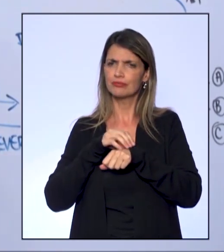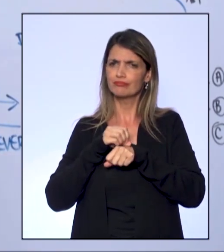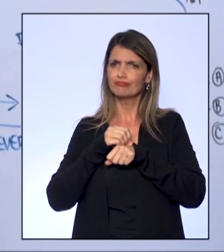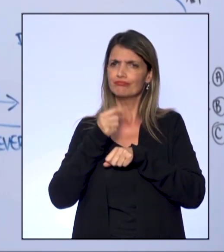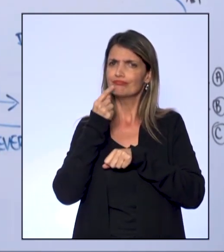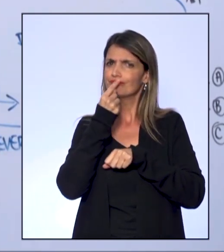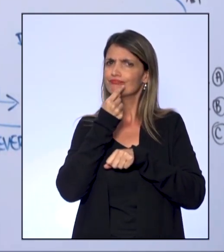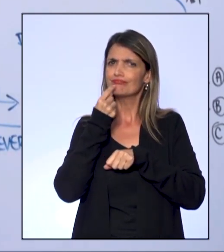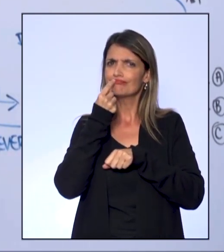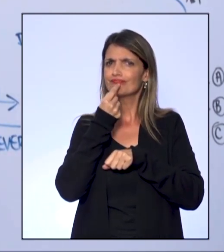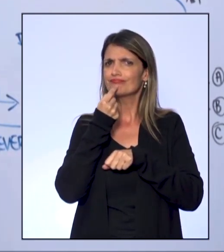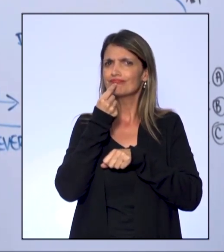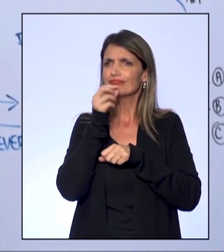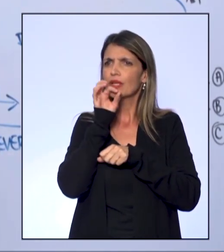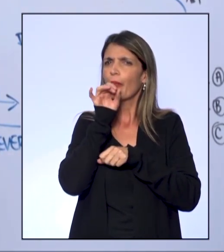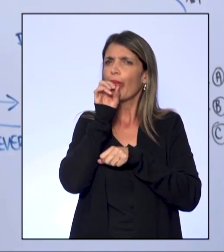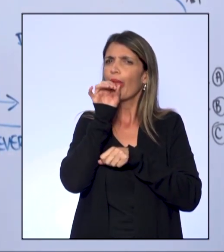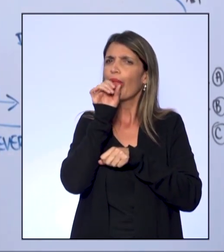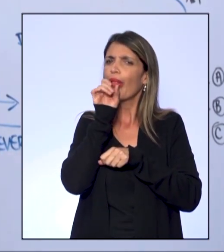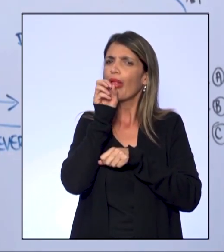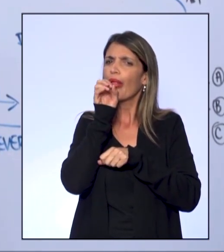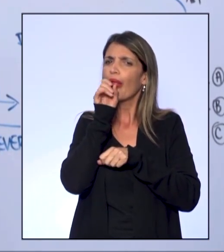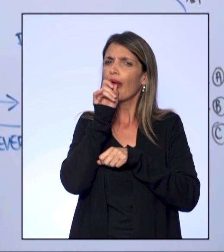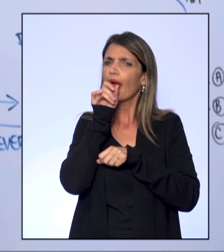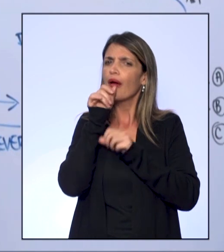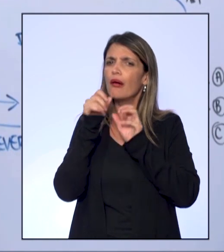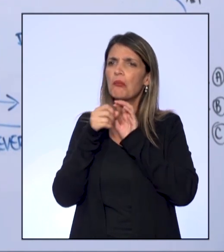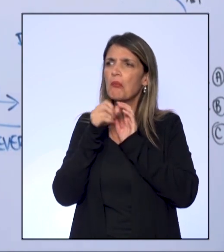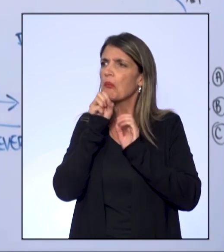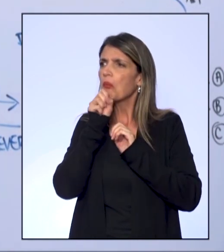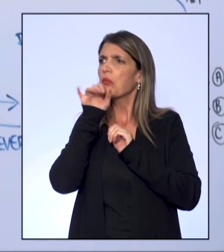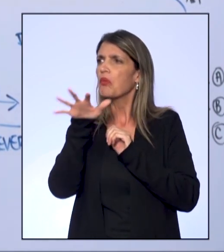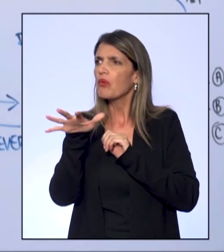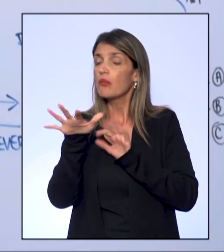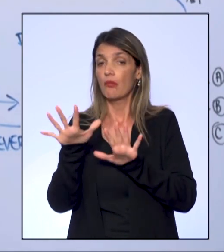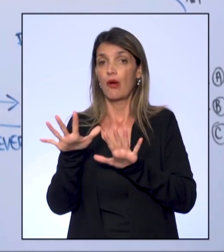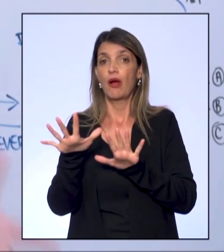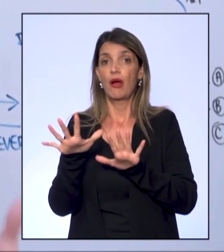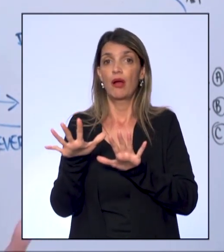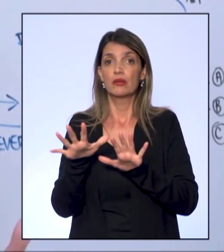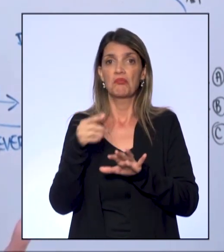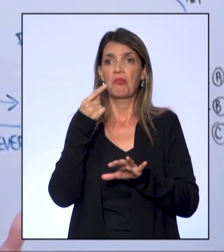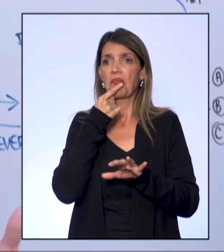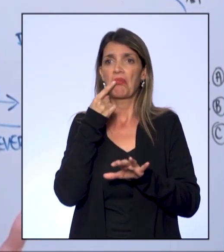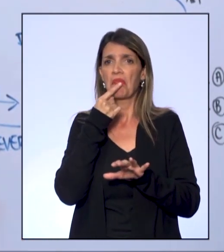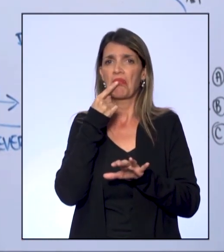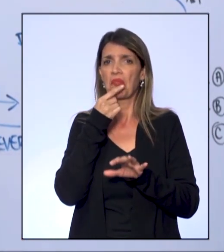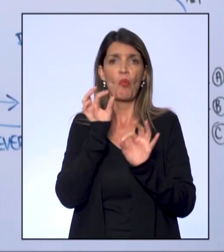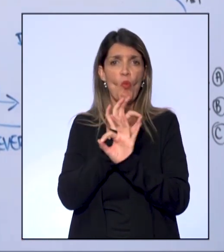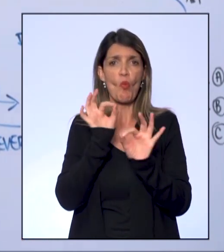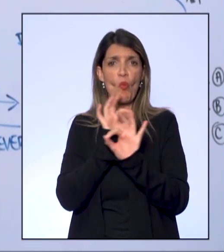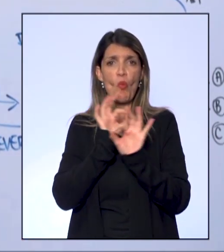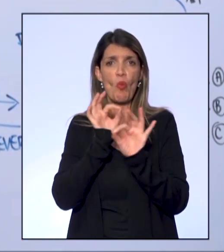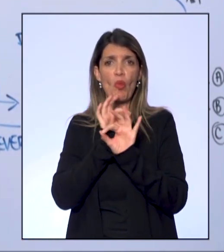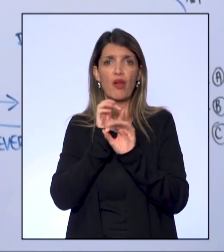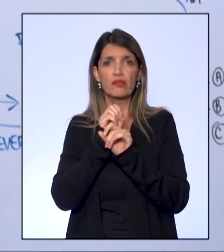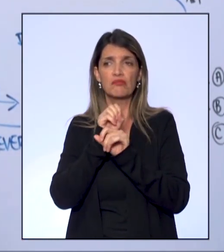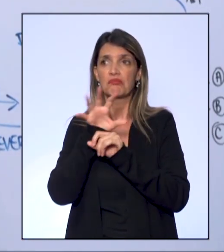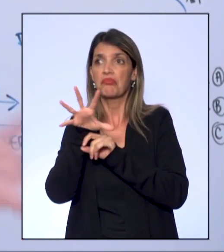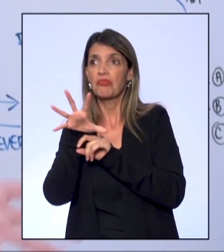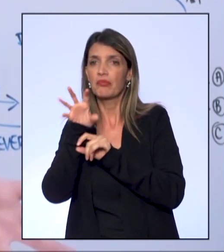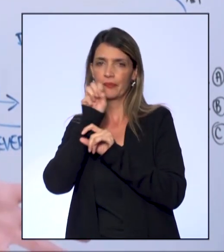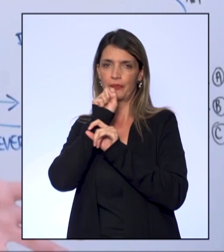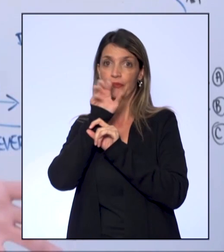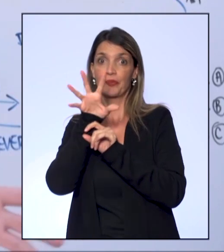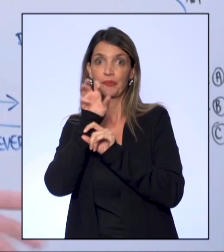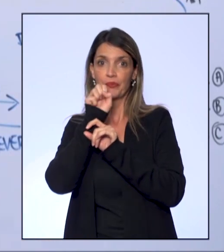a pessoa que tem herpes, às vezes está aparecendo lá herpes, aí ela não está aparecendo. Aí o momento vem, surge e depois some. Mas na verdade ela não